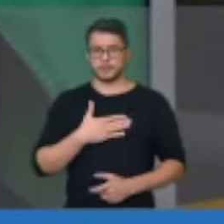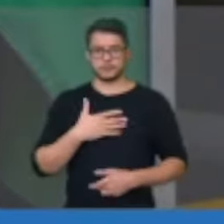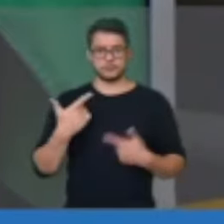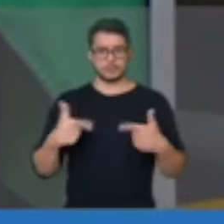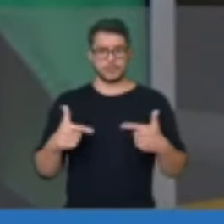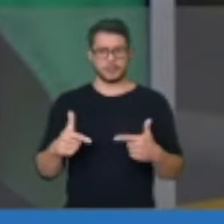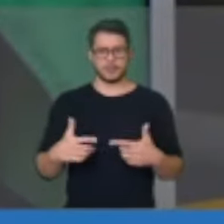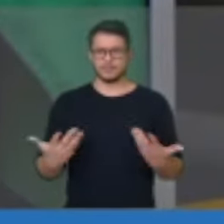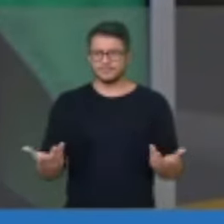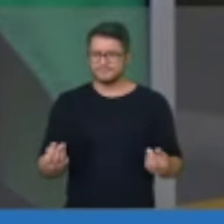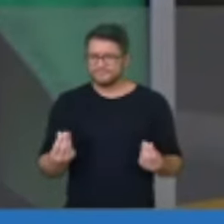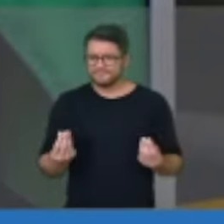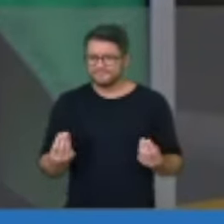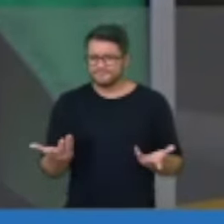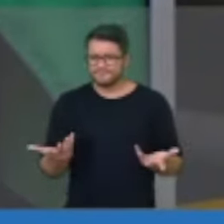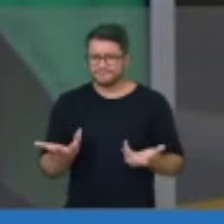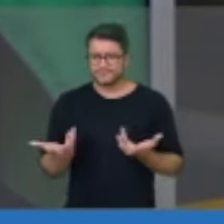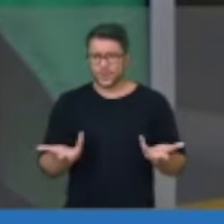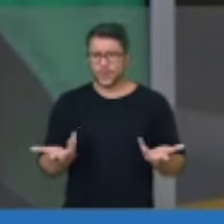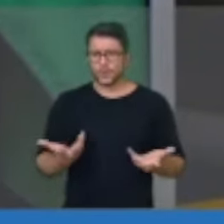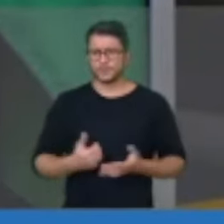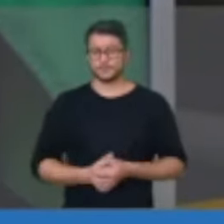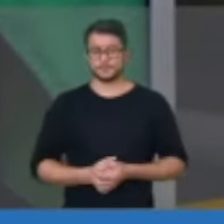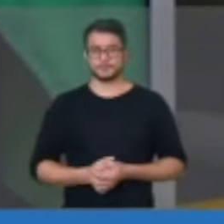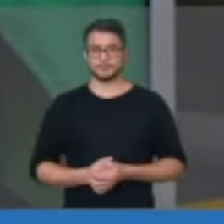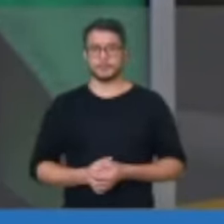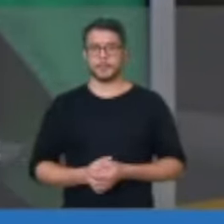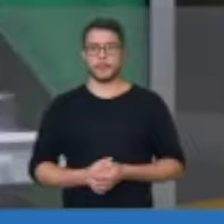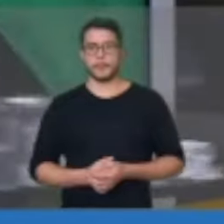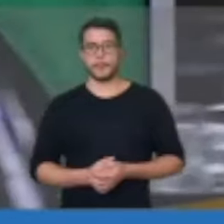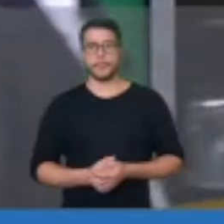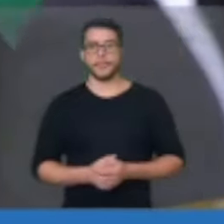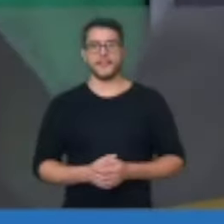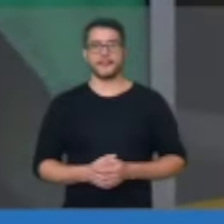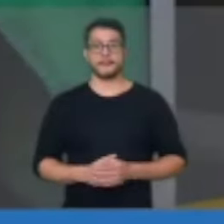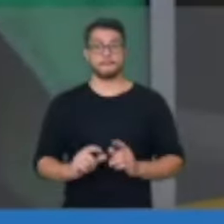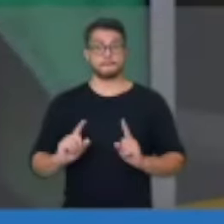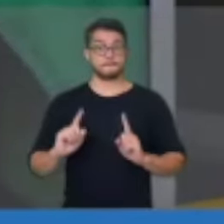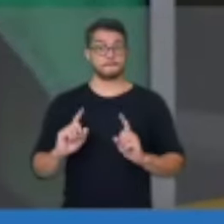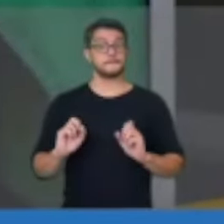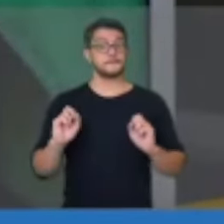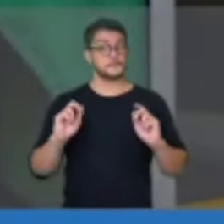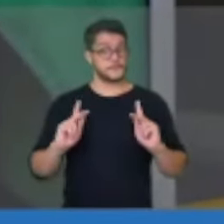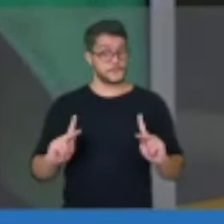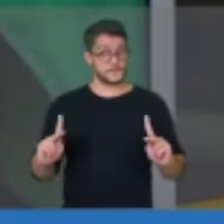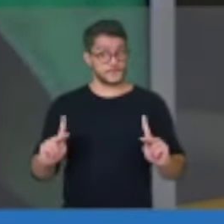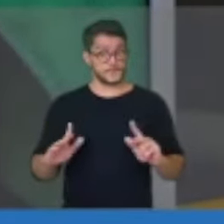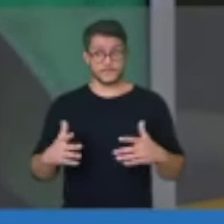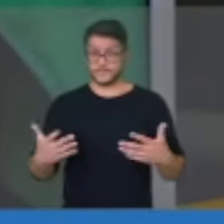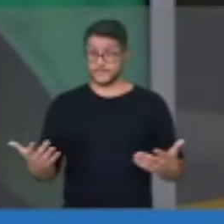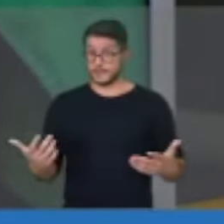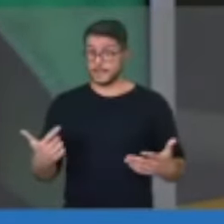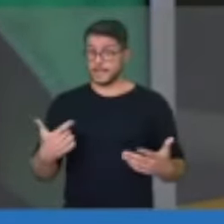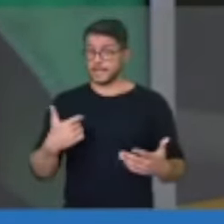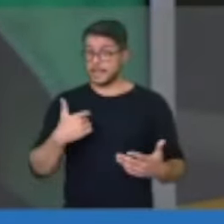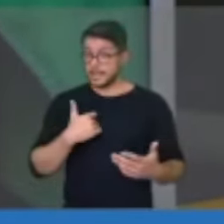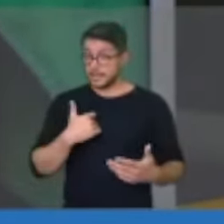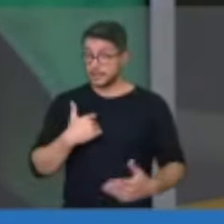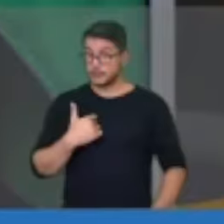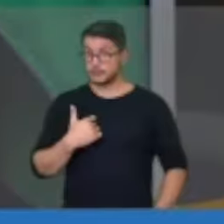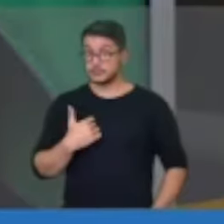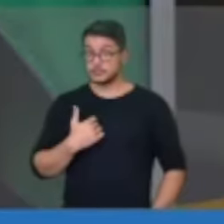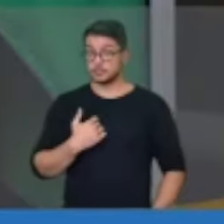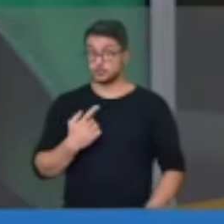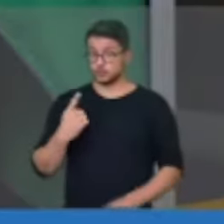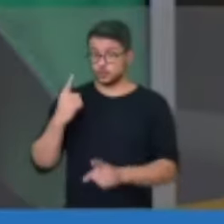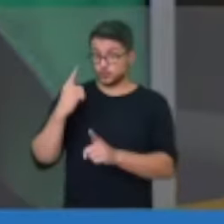Alguém consegue entender a lógica por trás disso? Depois, pelo isso tudo, é incrível, eu tive acesso,